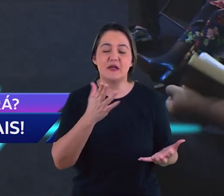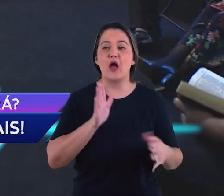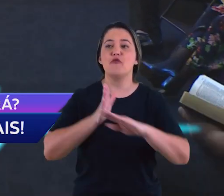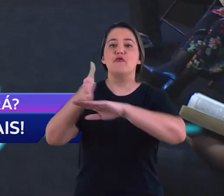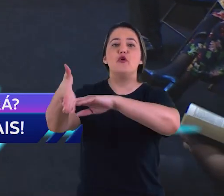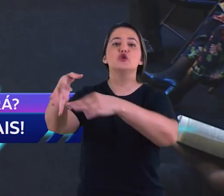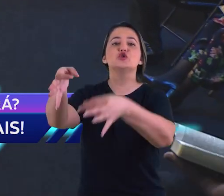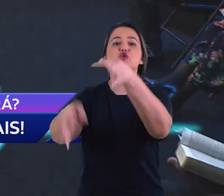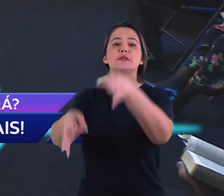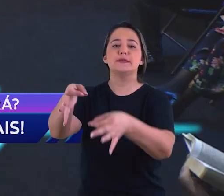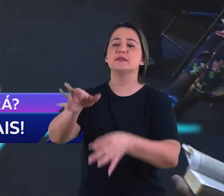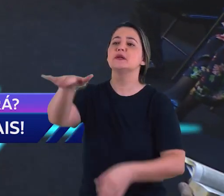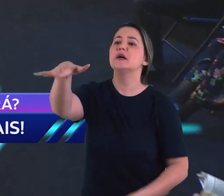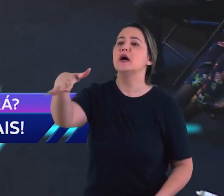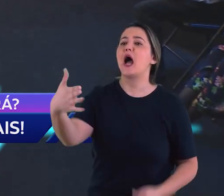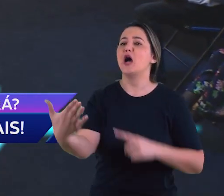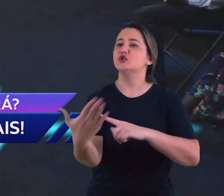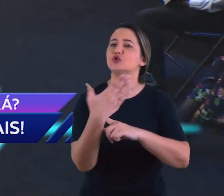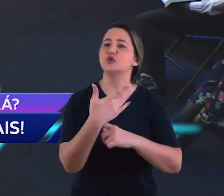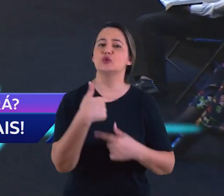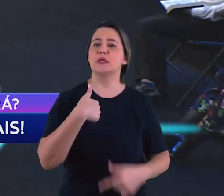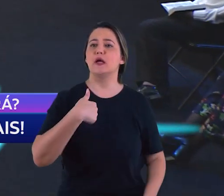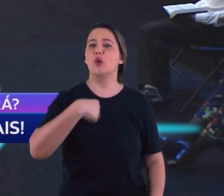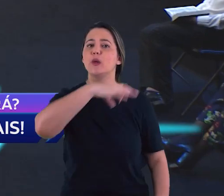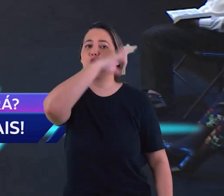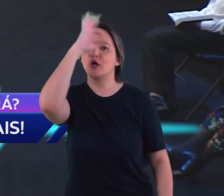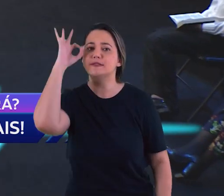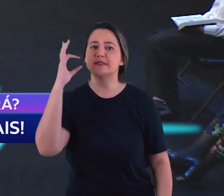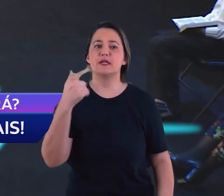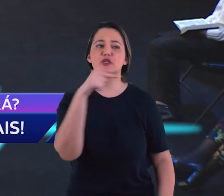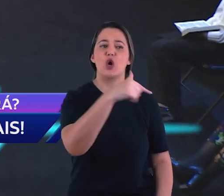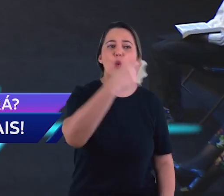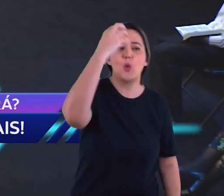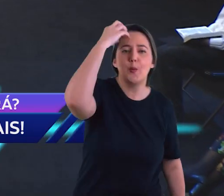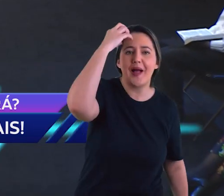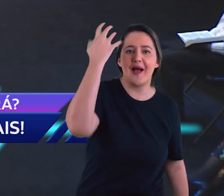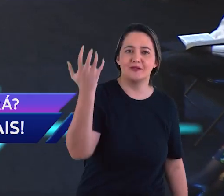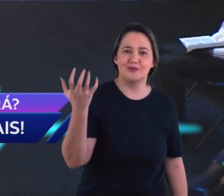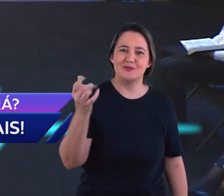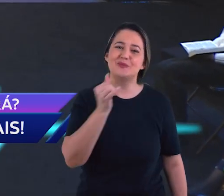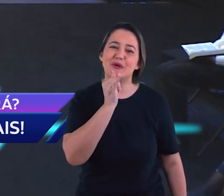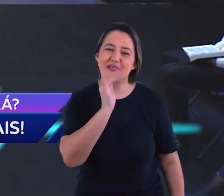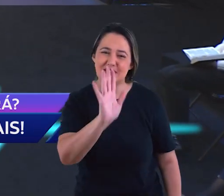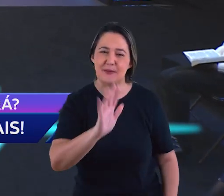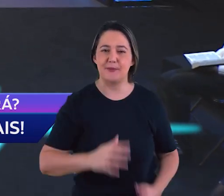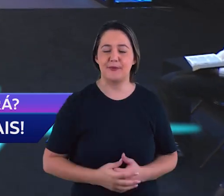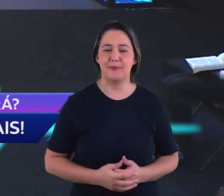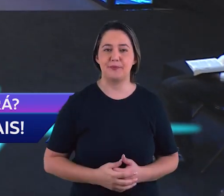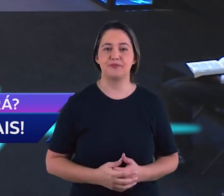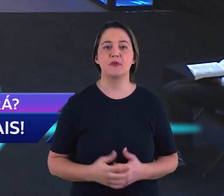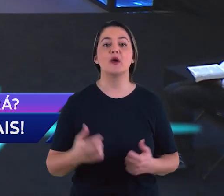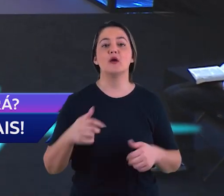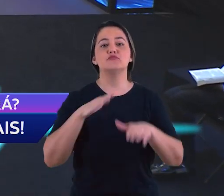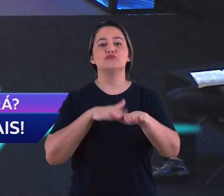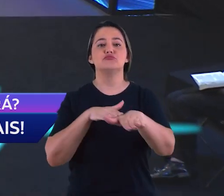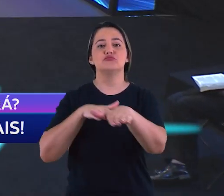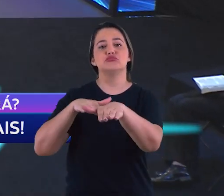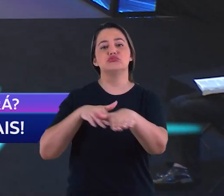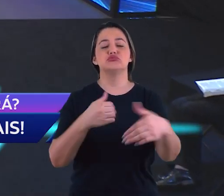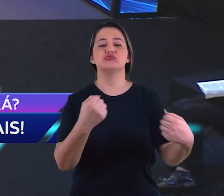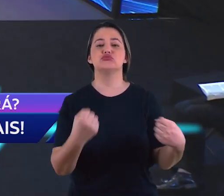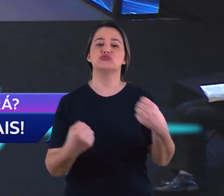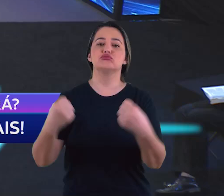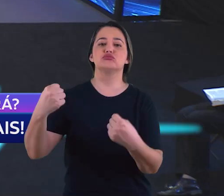quem está certo ou quem está errado, de quem é a culpa, ou se a pessoa é inocente. Por exemplo, quando dois carros